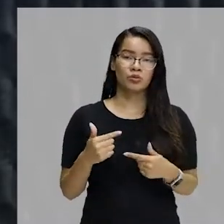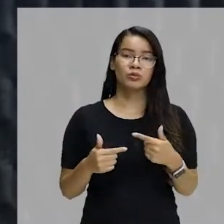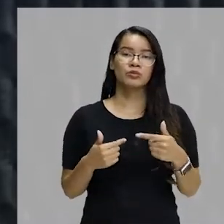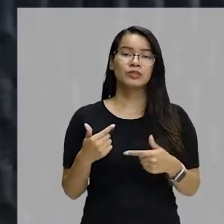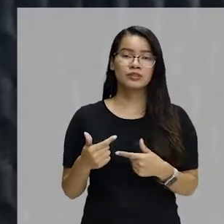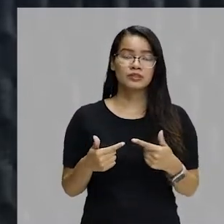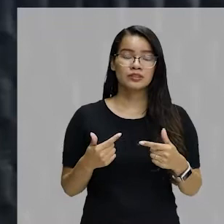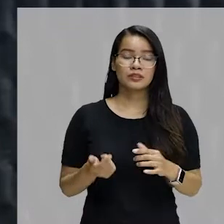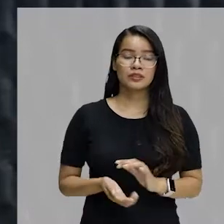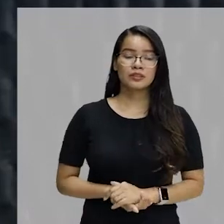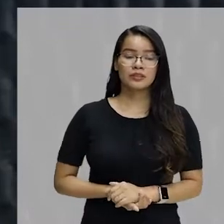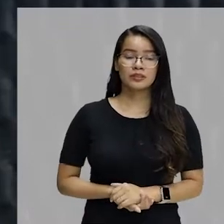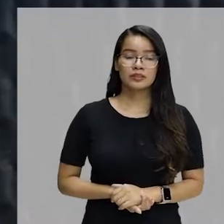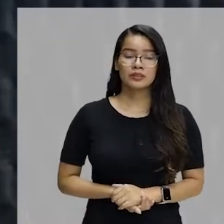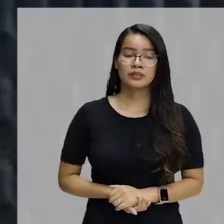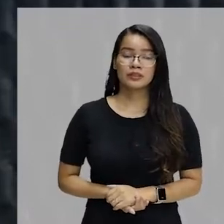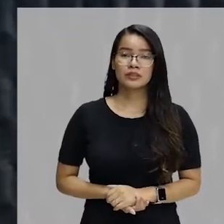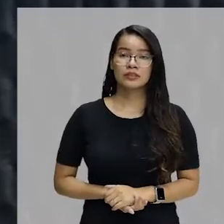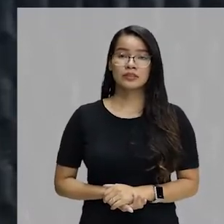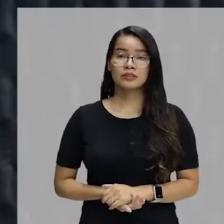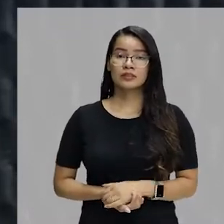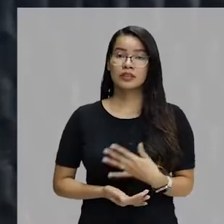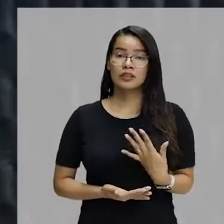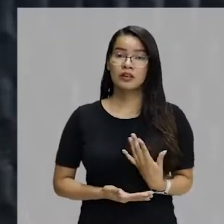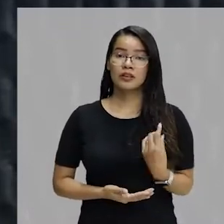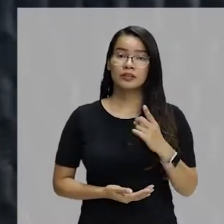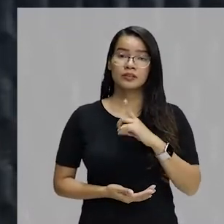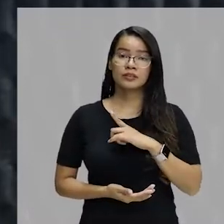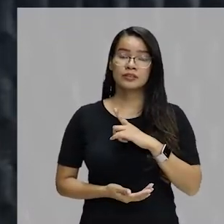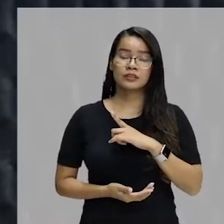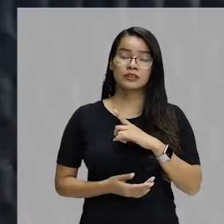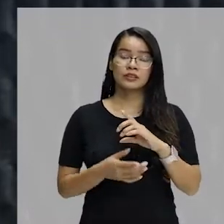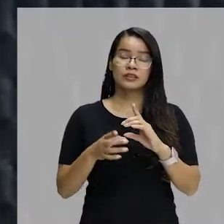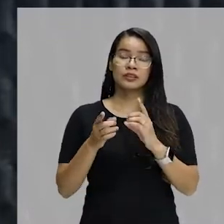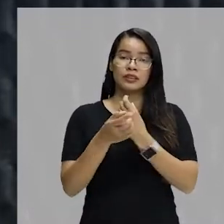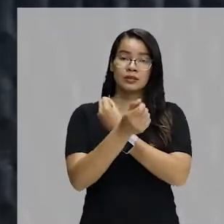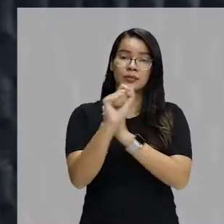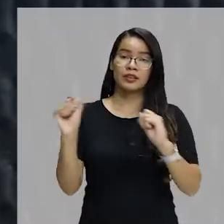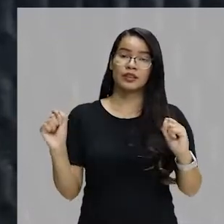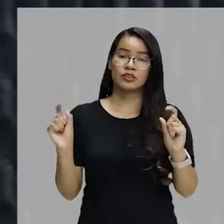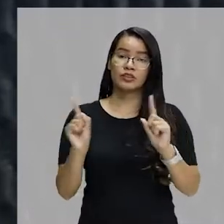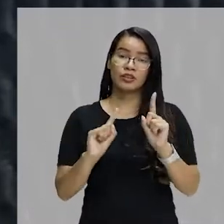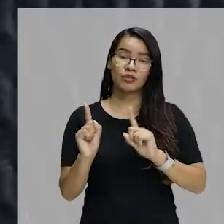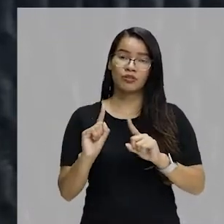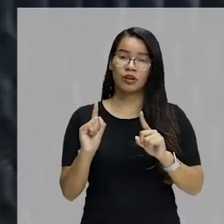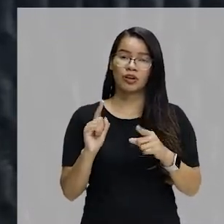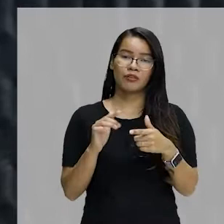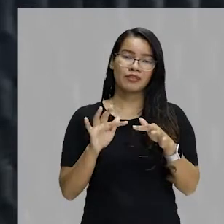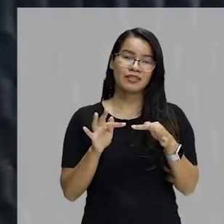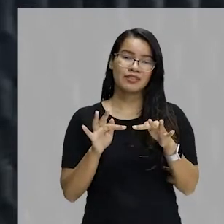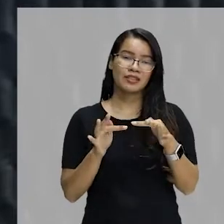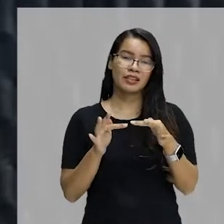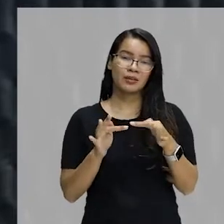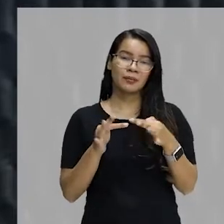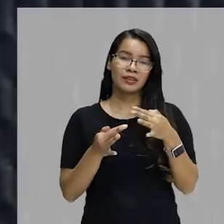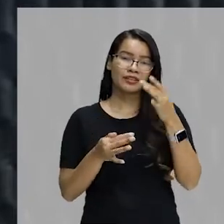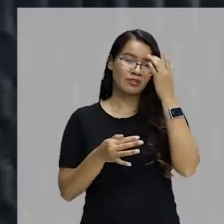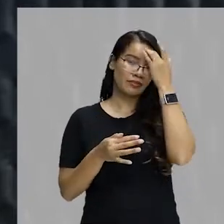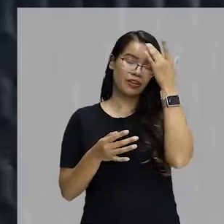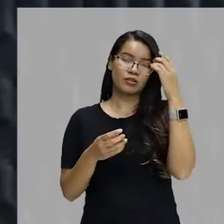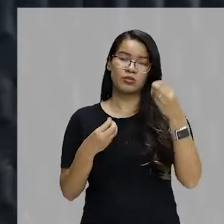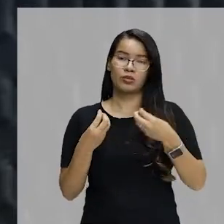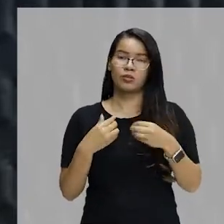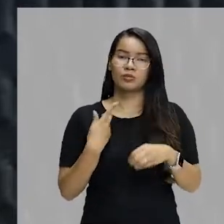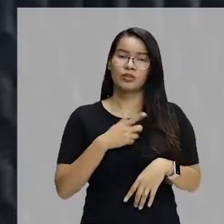da independência política do Brasil, ou seja, a nossa independência ela não foi tão tranquila, tão suave como nós